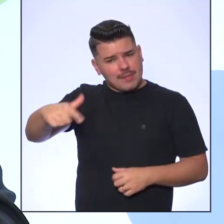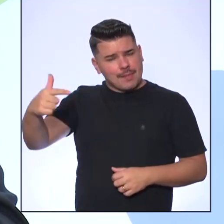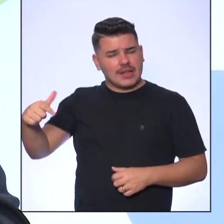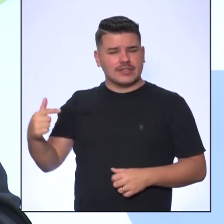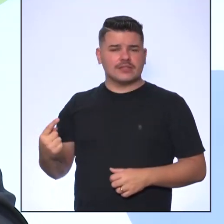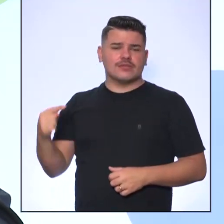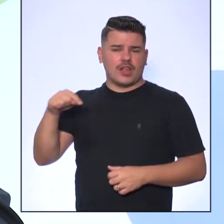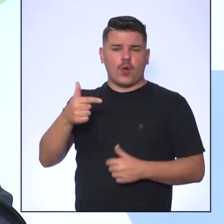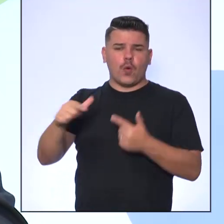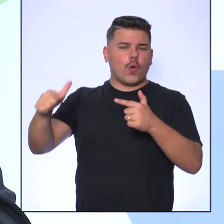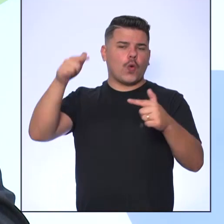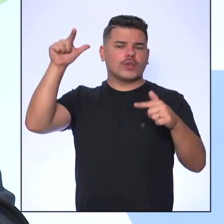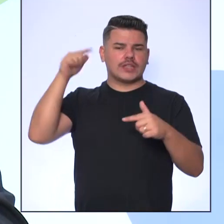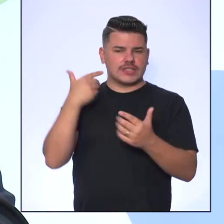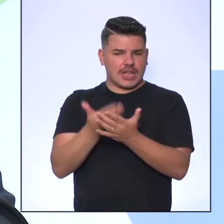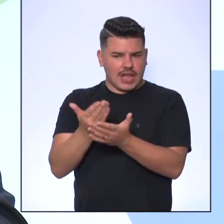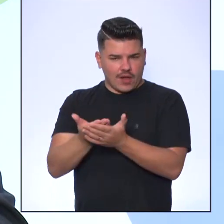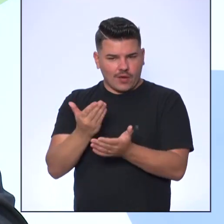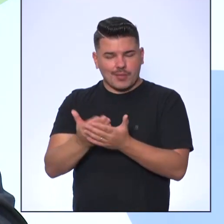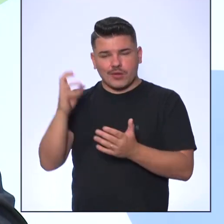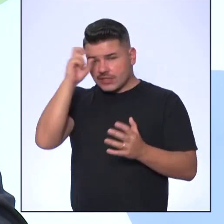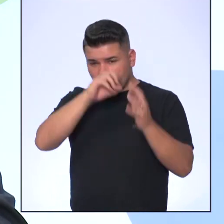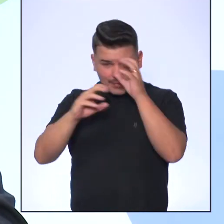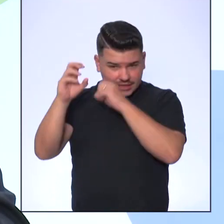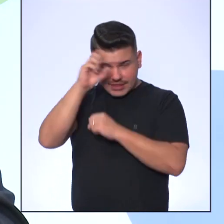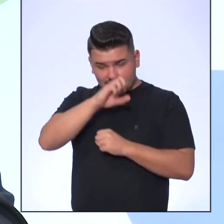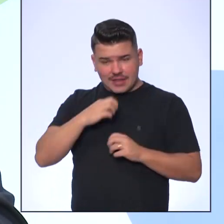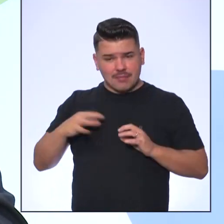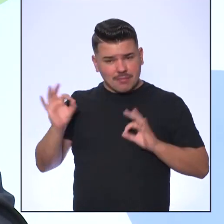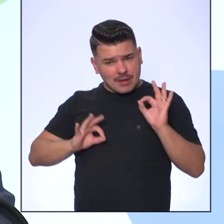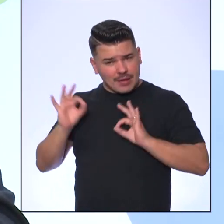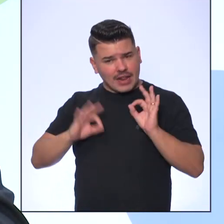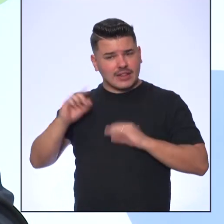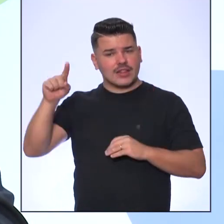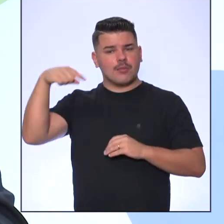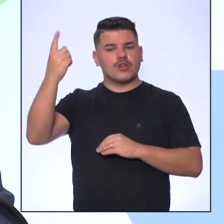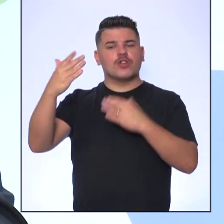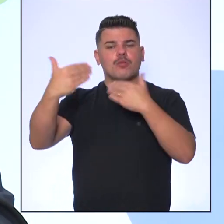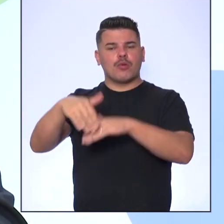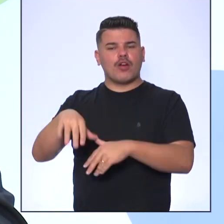aqui de outras aulas para a preparação do Enem.